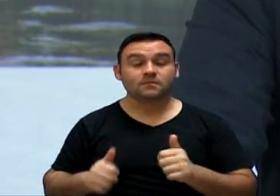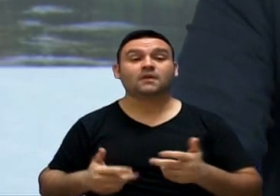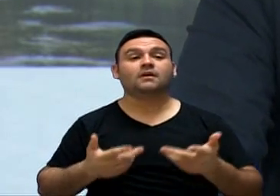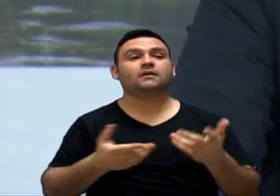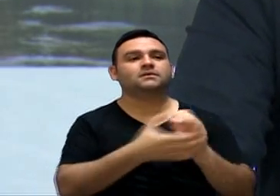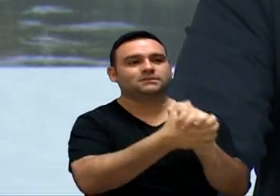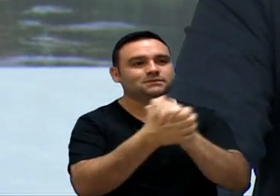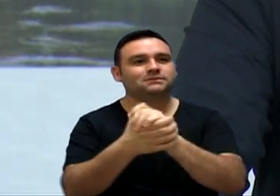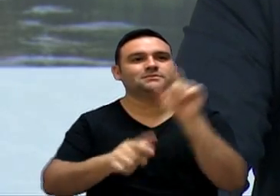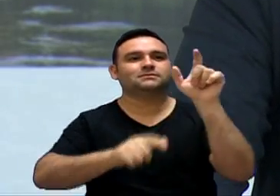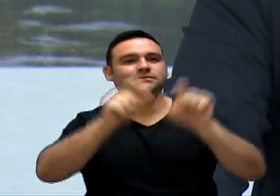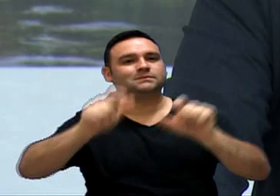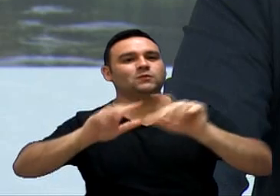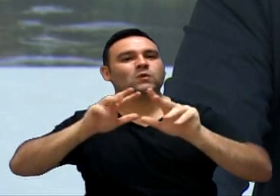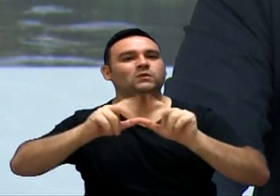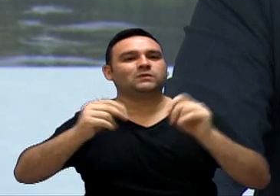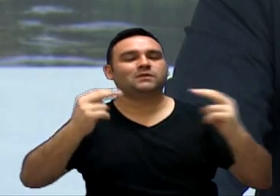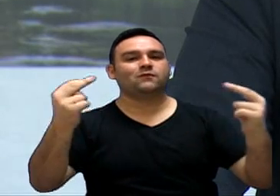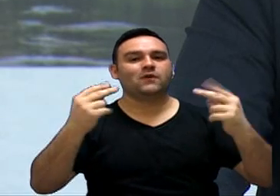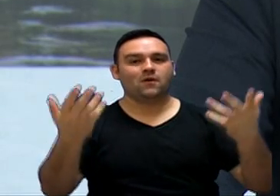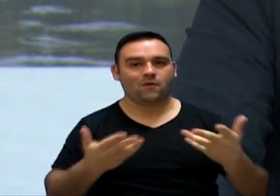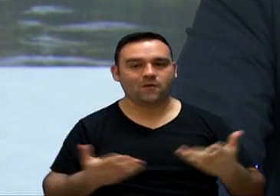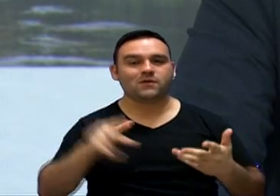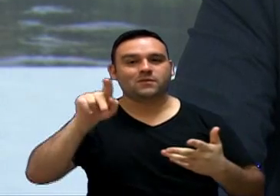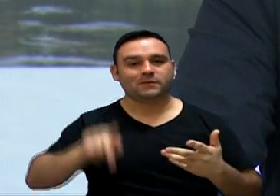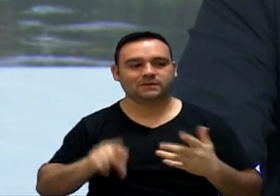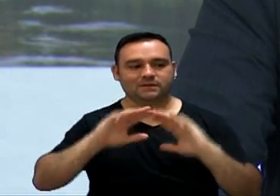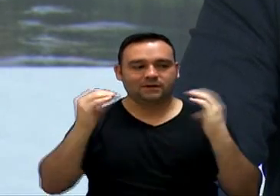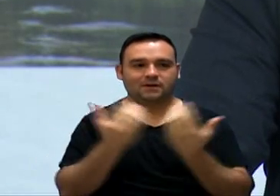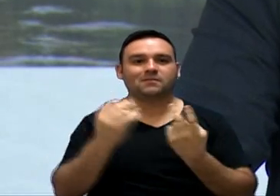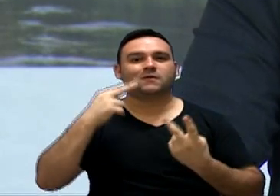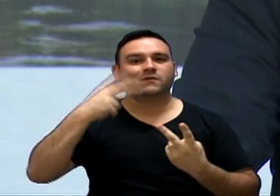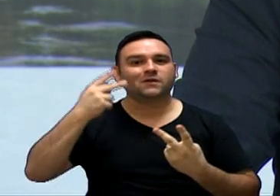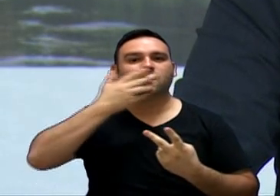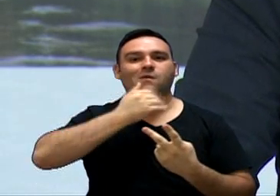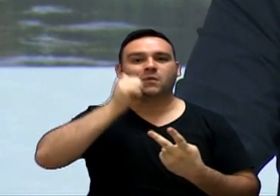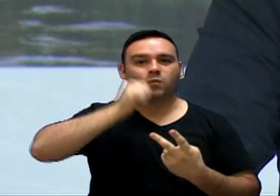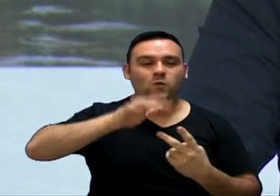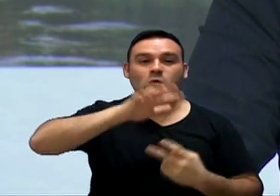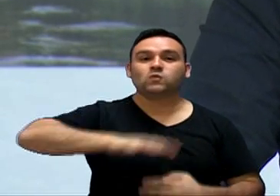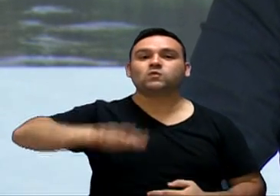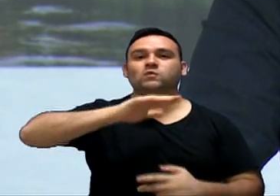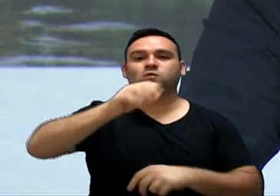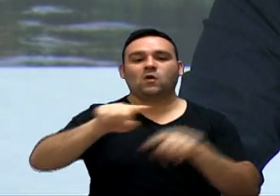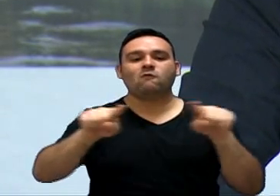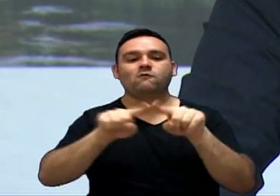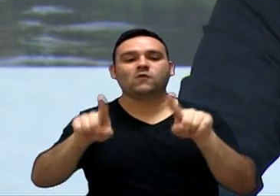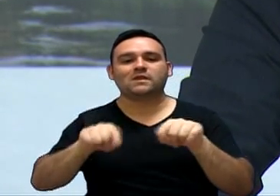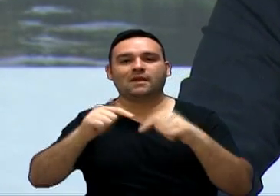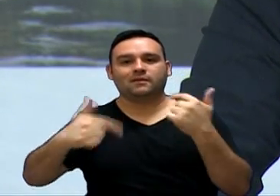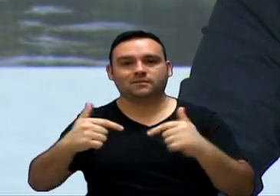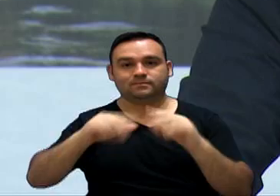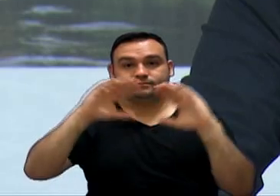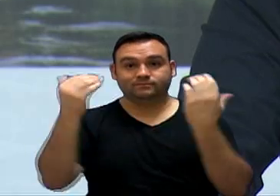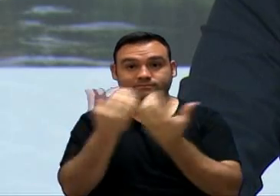Cumprimento todas as pessoas que nos acompanham, presidente da casa, nobres vereadores, funcionários, todos que estão presentes nesta Casa de Leis e todos